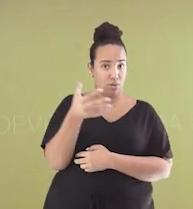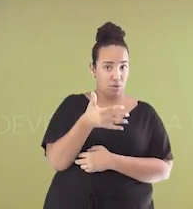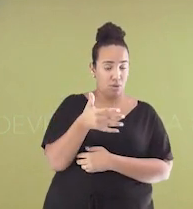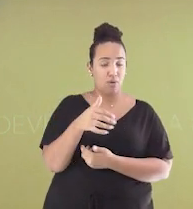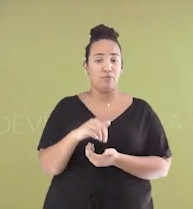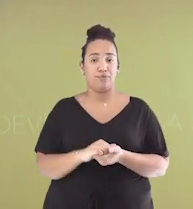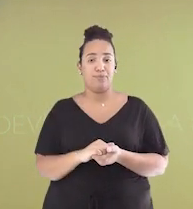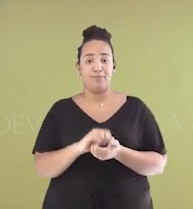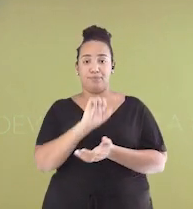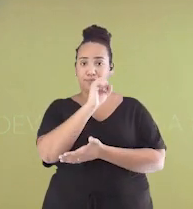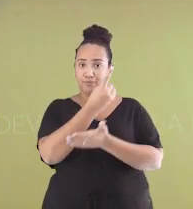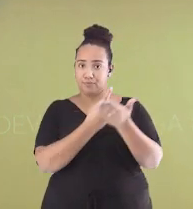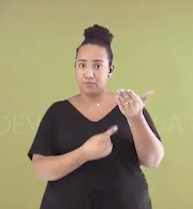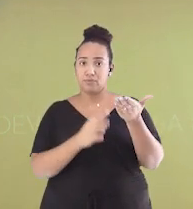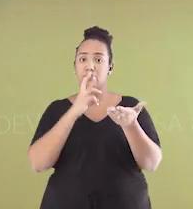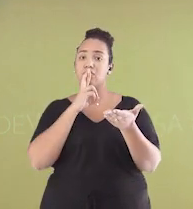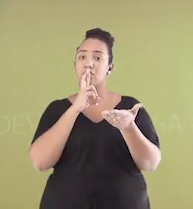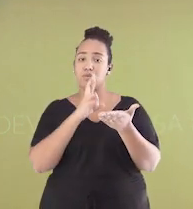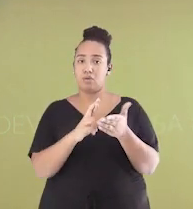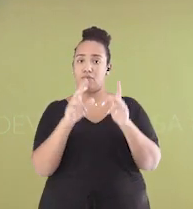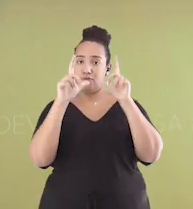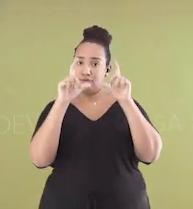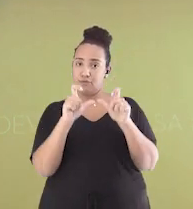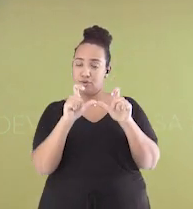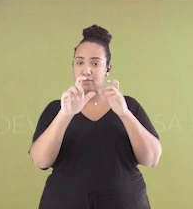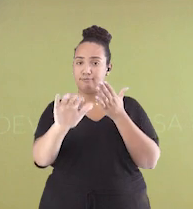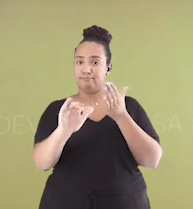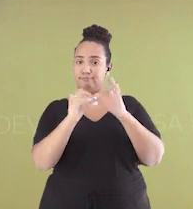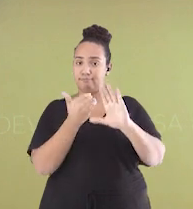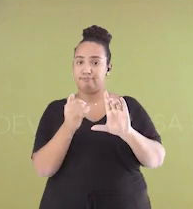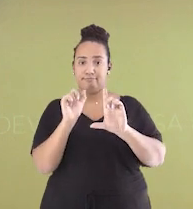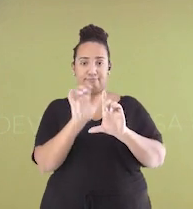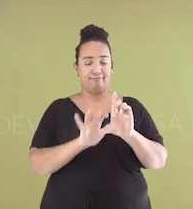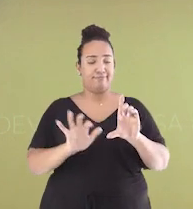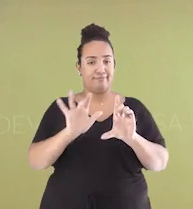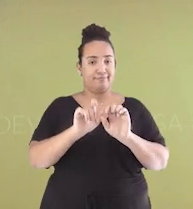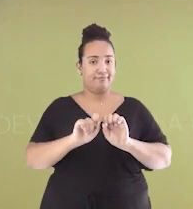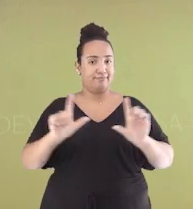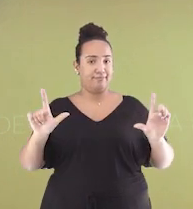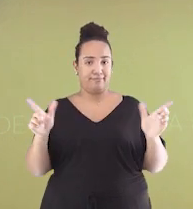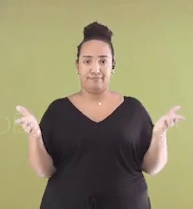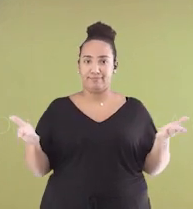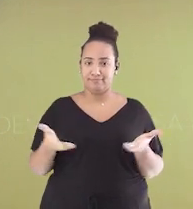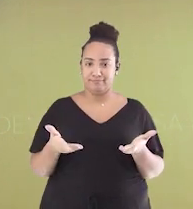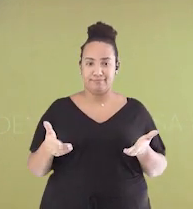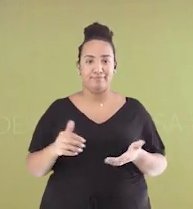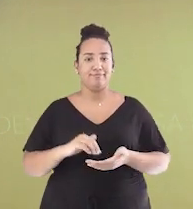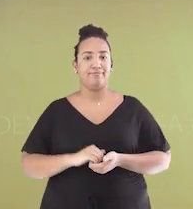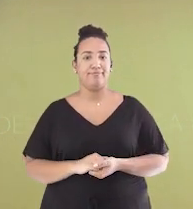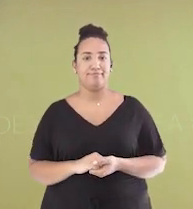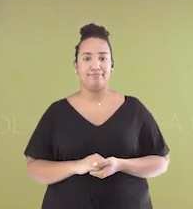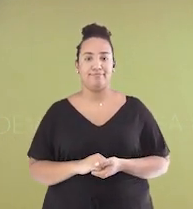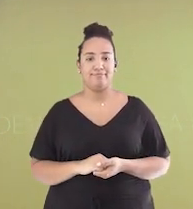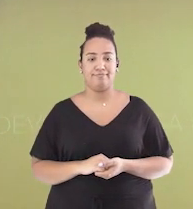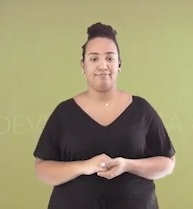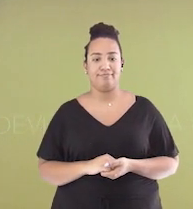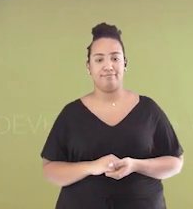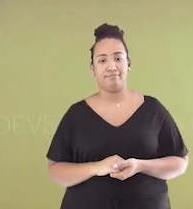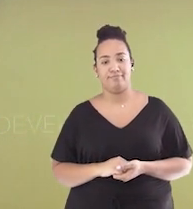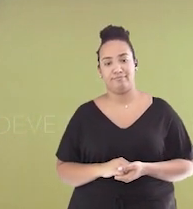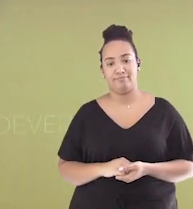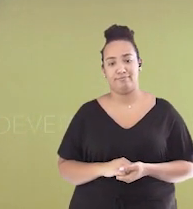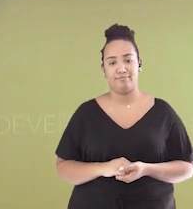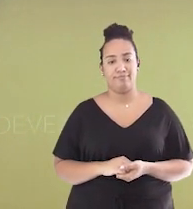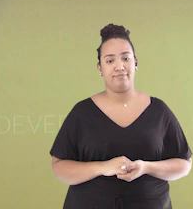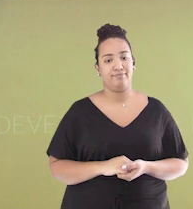caderno, fotografe e envie para o QR Code que aparece aí na sua tela. Espero que